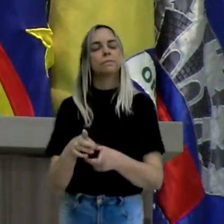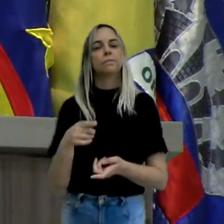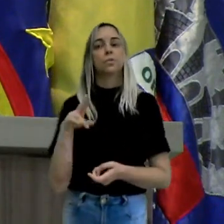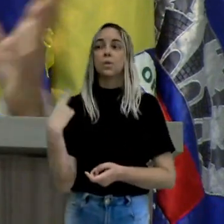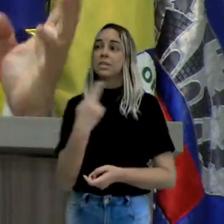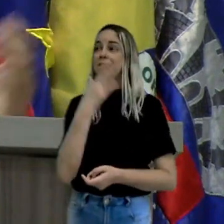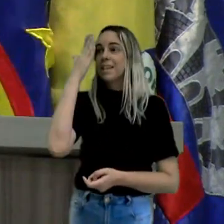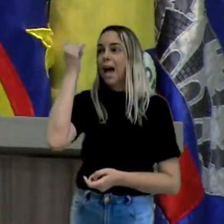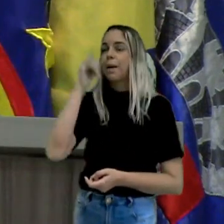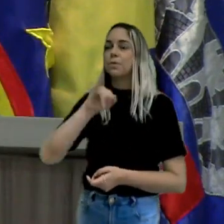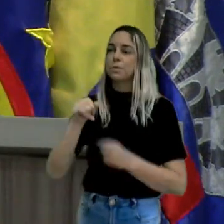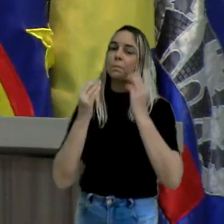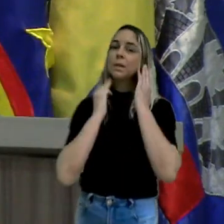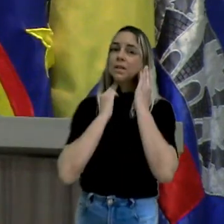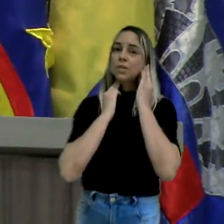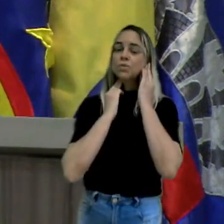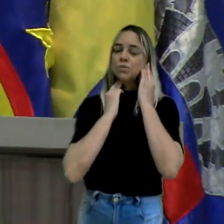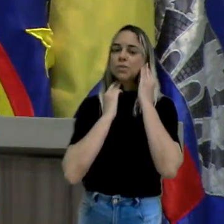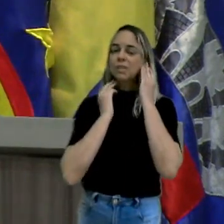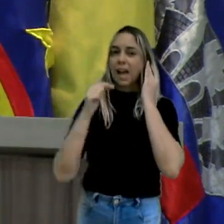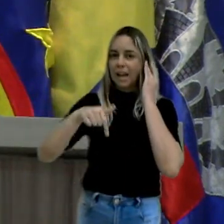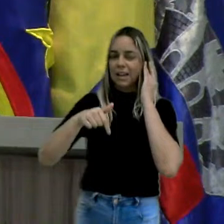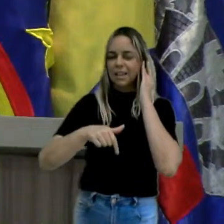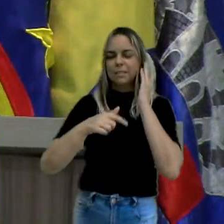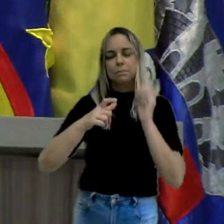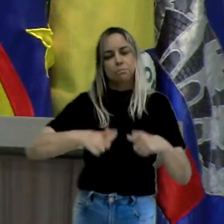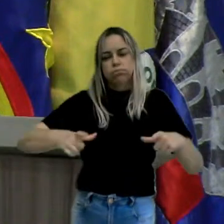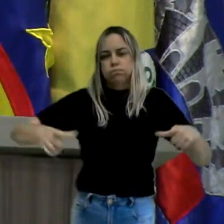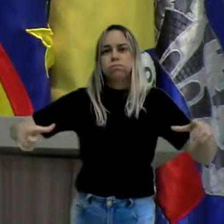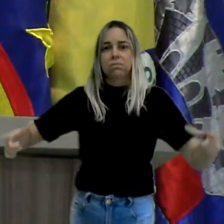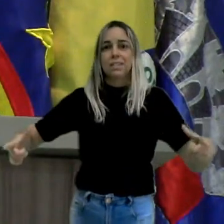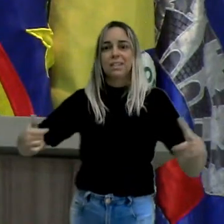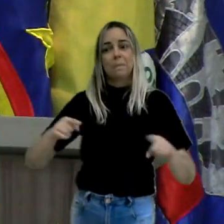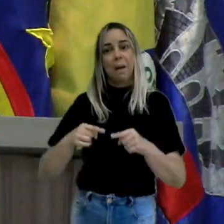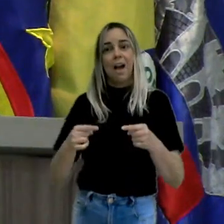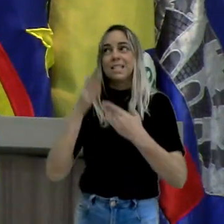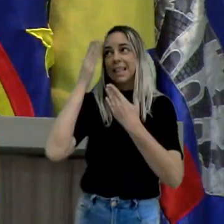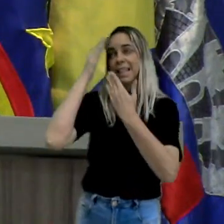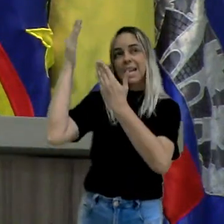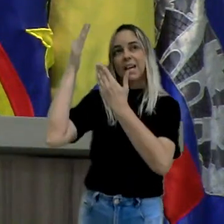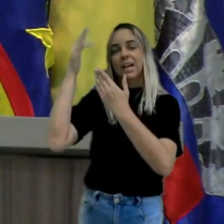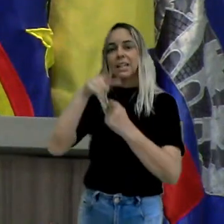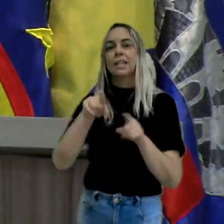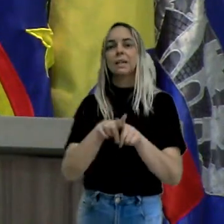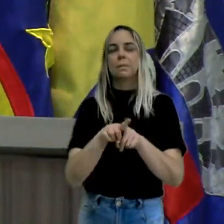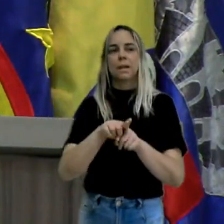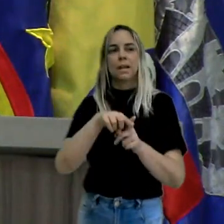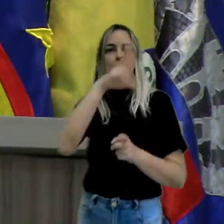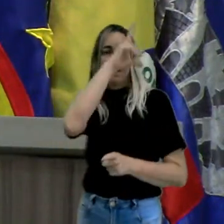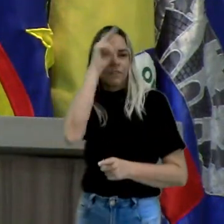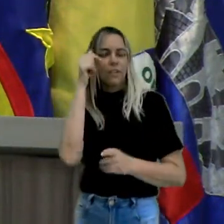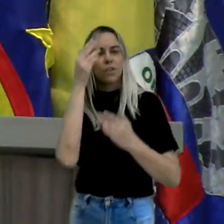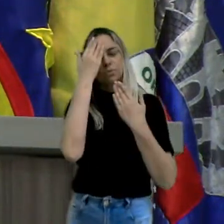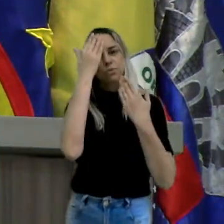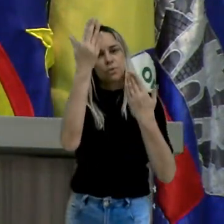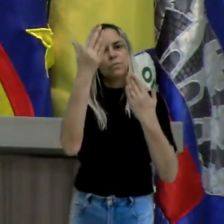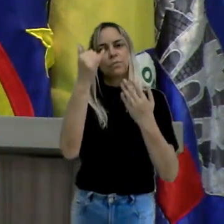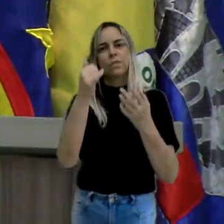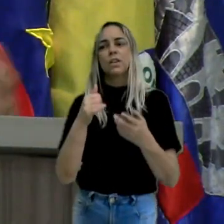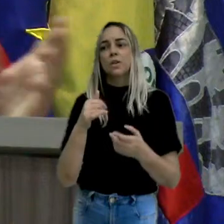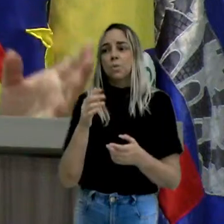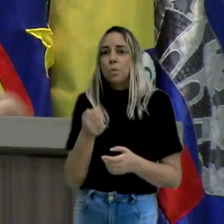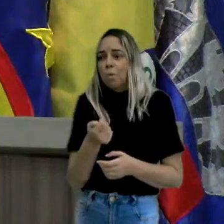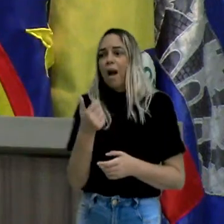é enorme, né? Mas com a graça de Deus e o trabalho do prefeito Alexandre e toda a sua equipe, está concluindo,